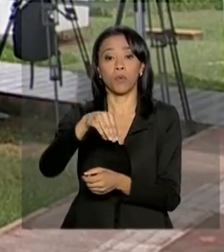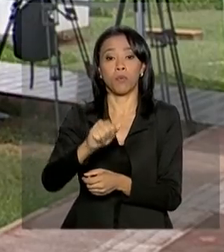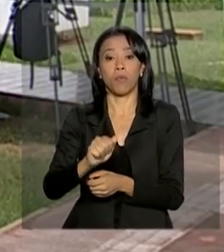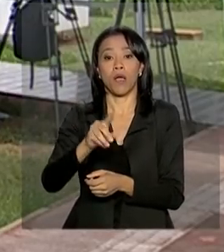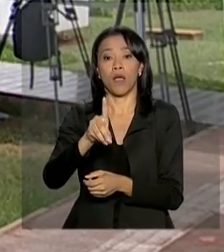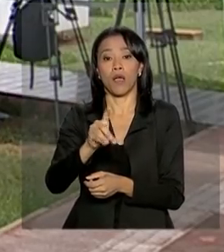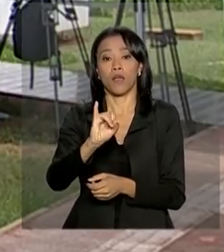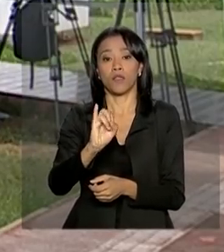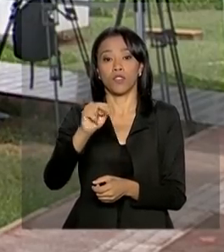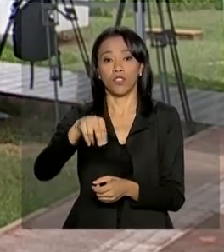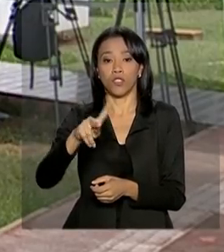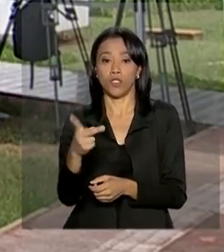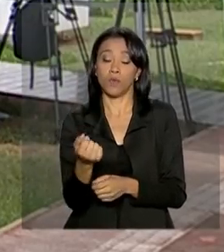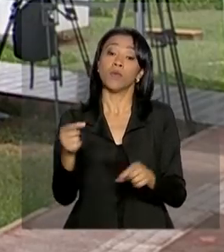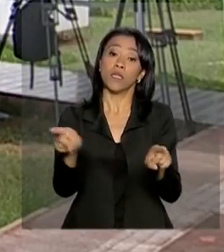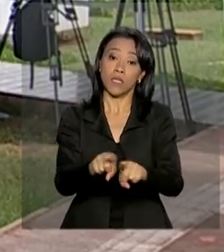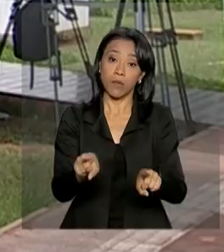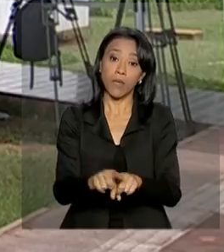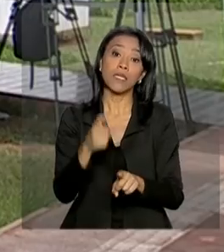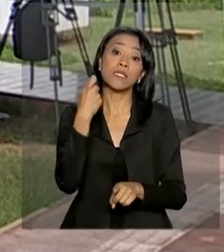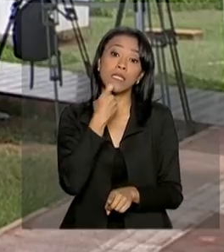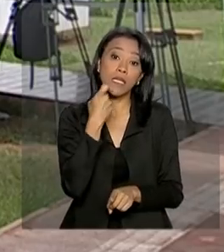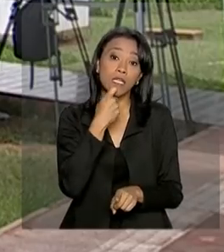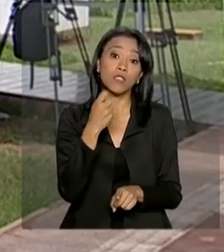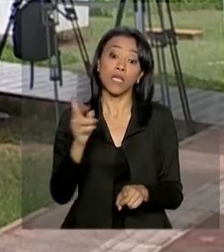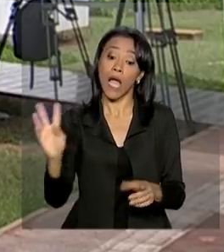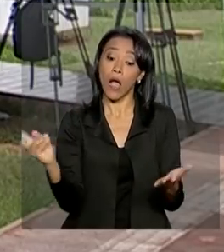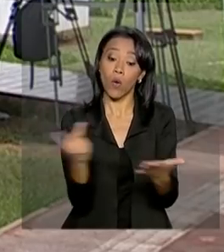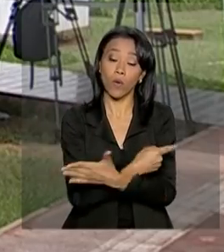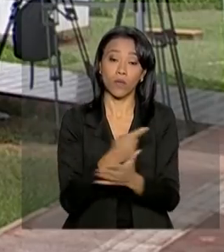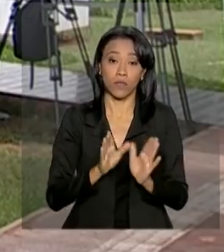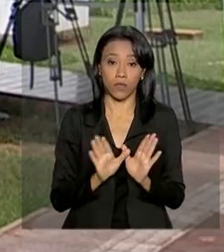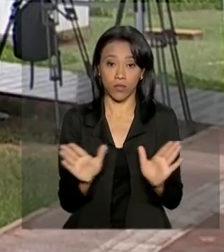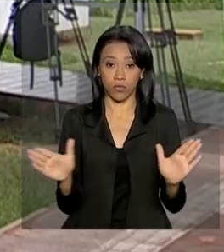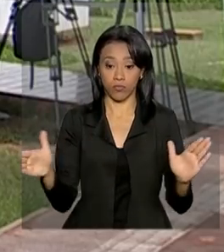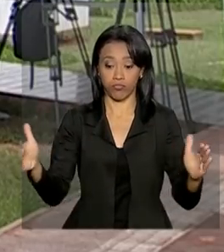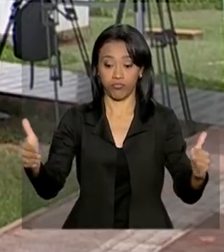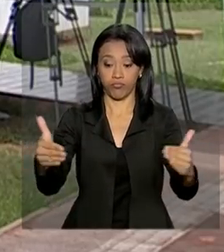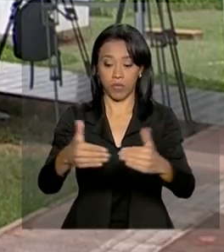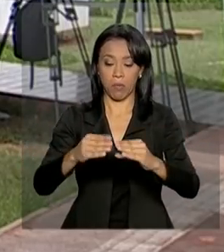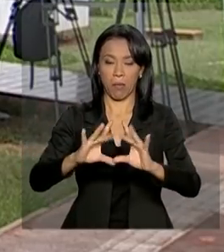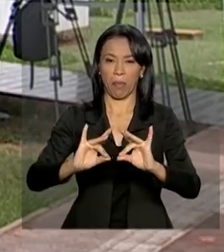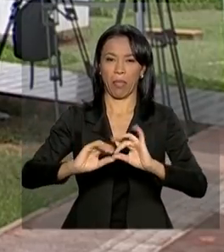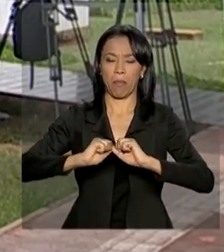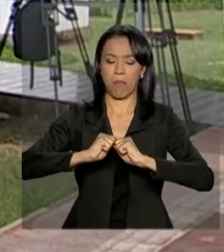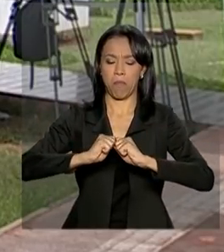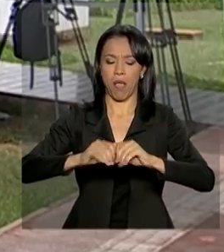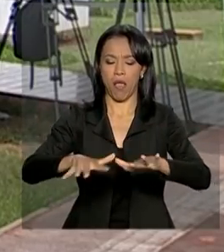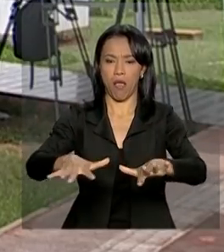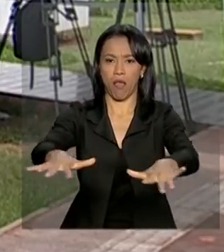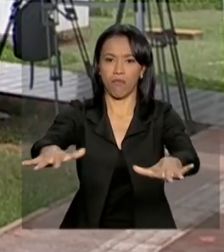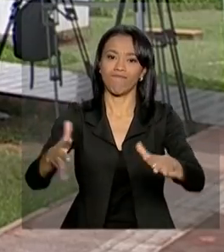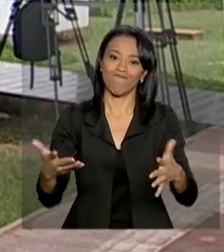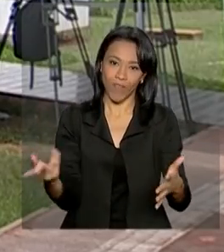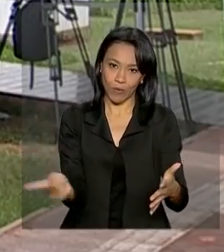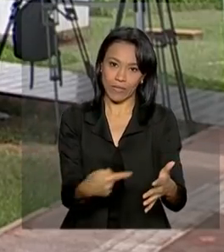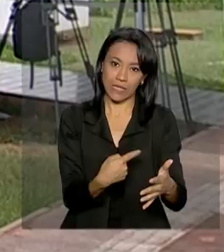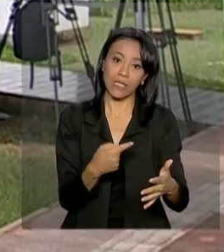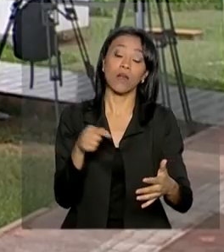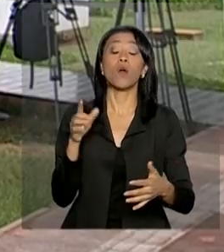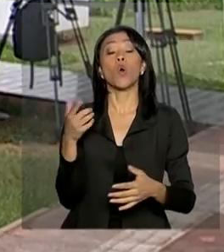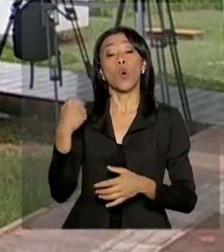na sexta-feira, e logo após o rompimento da barragem do Feijão, da mineradora Vale, o presidente